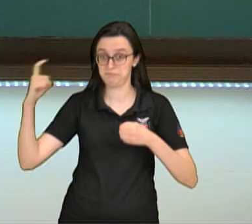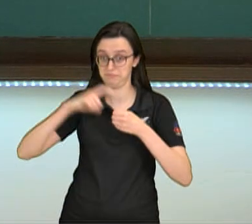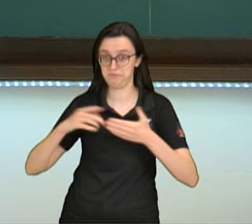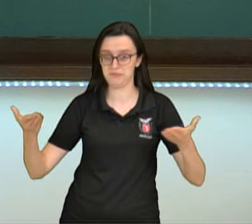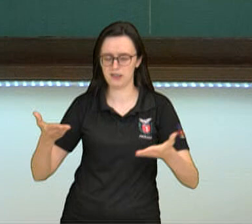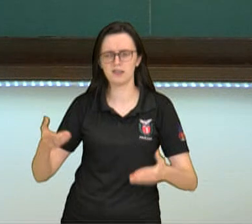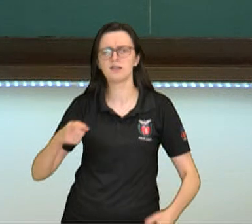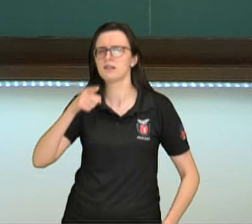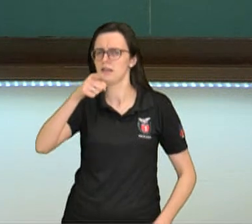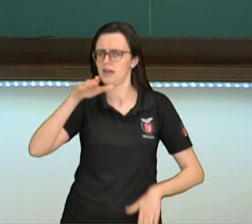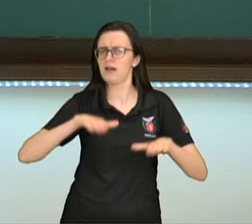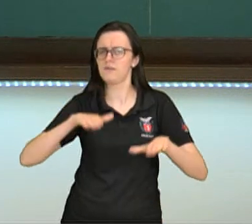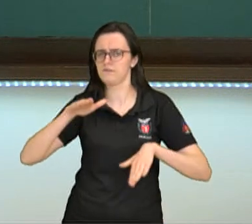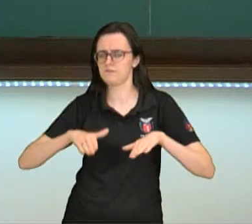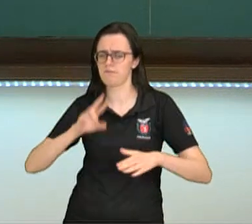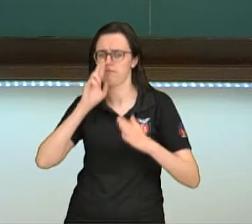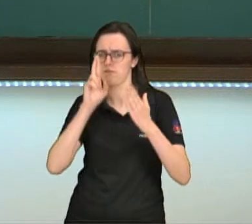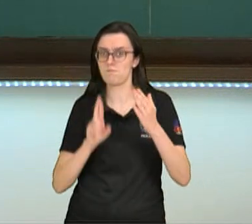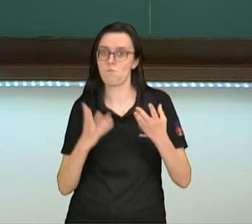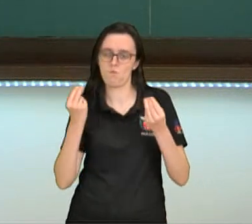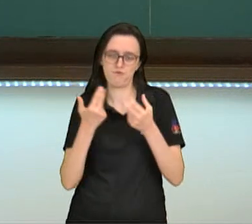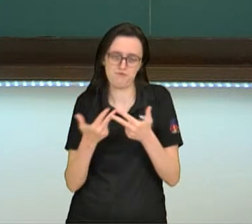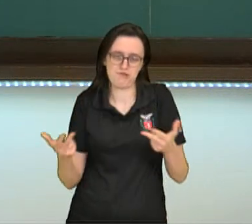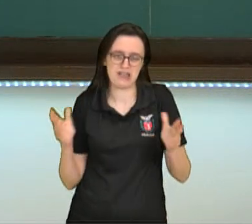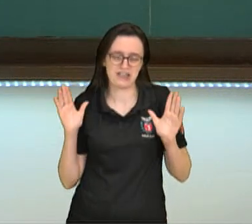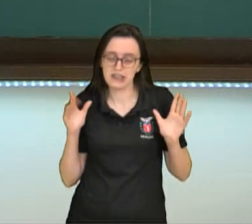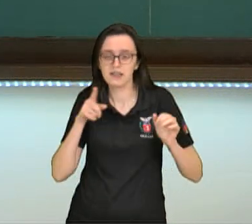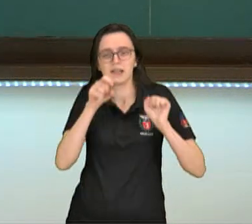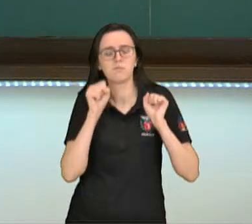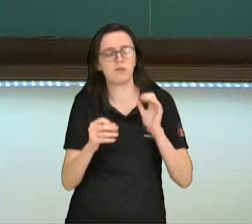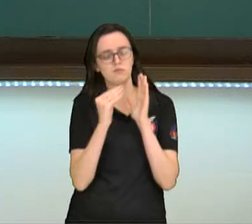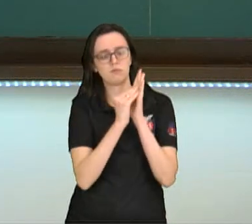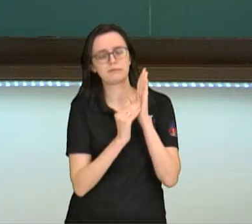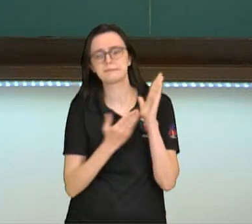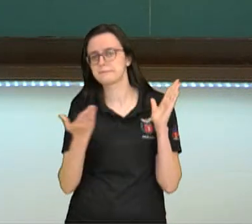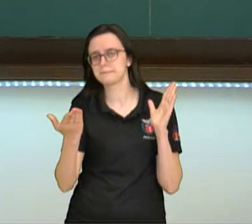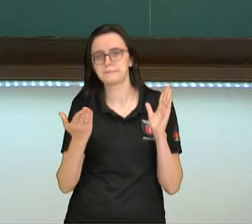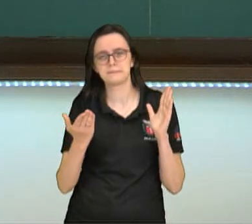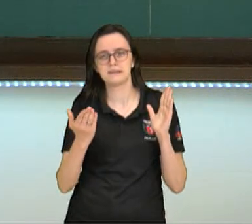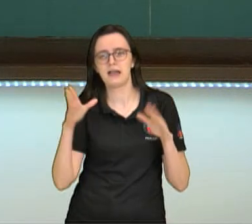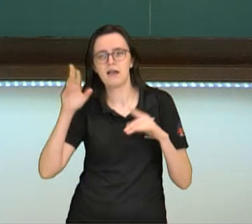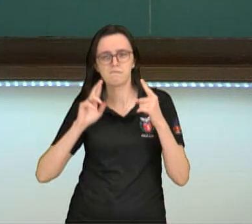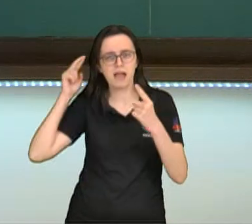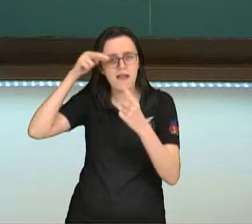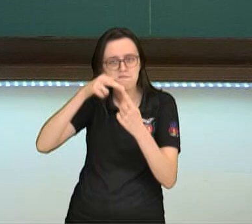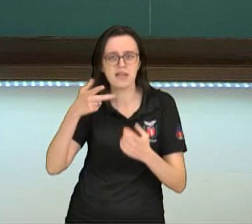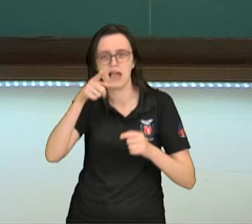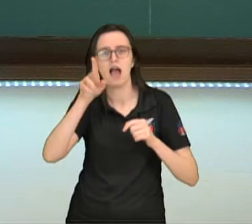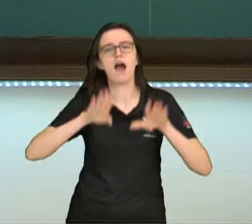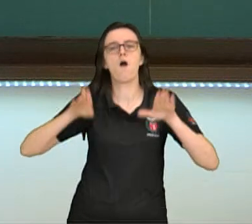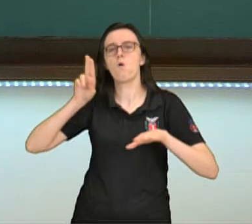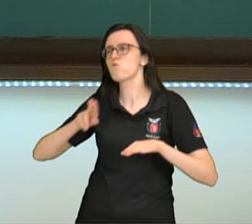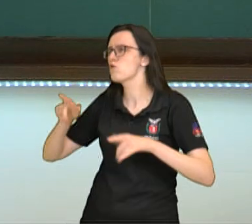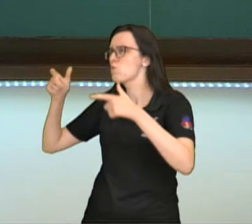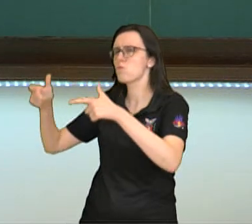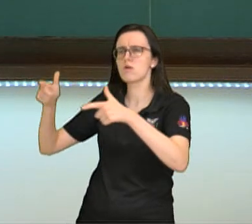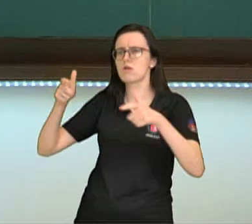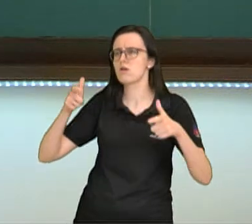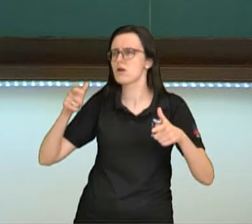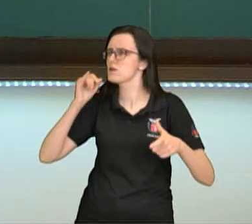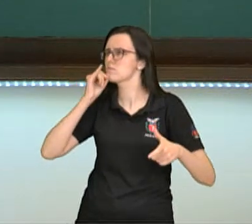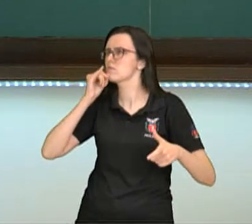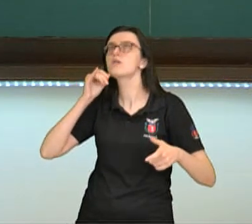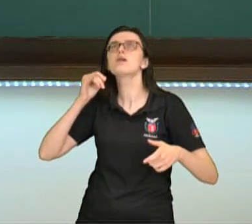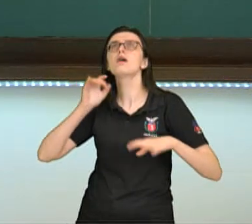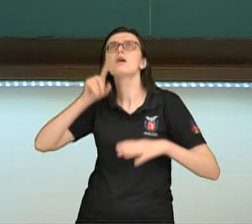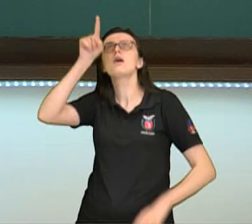Retornamos e você pode ter colocado um monte de coisas. Você pode ter colocado um ponto de referência, às vezes aonde está o